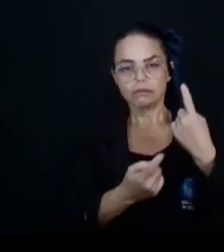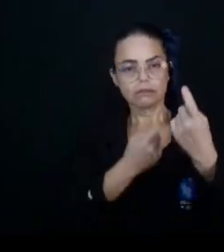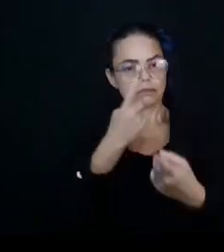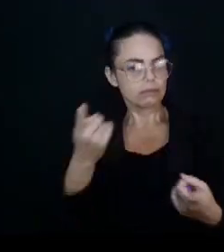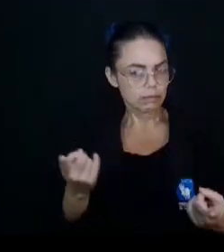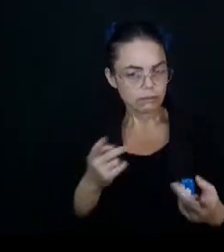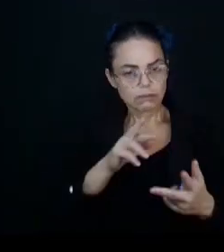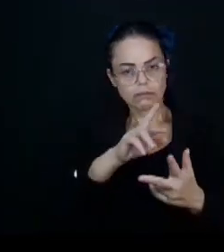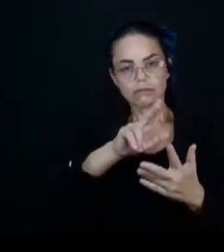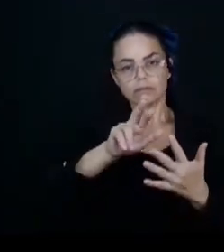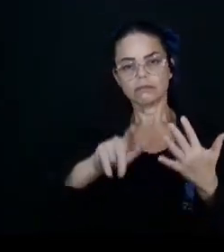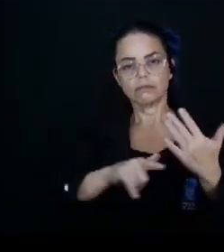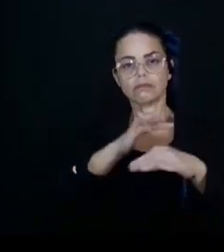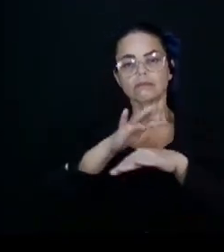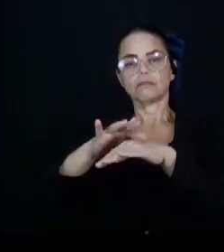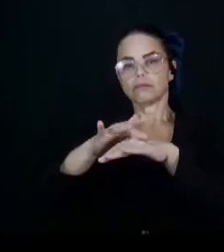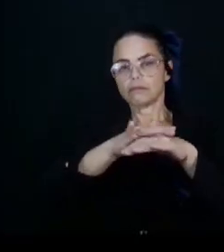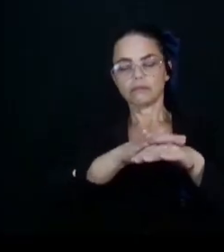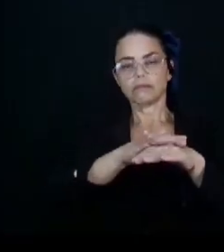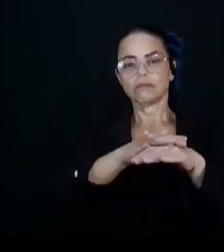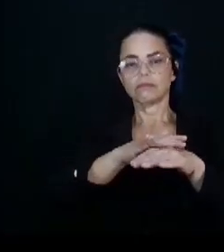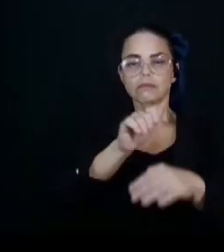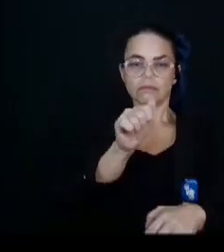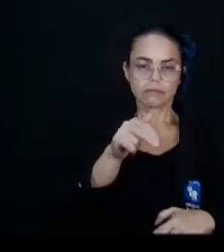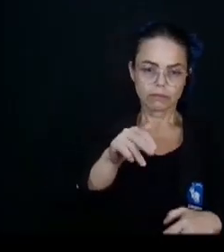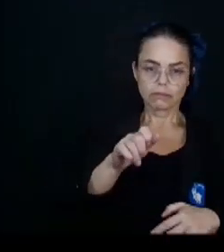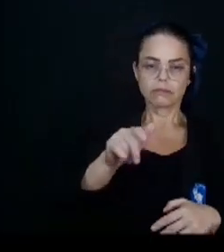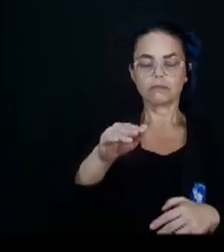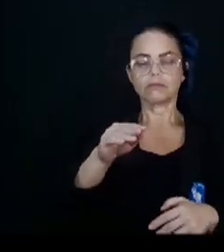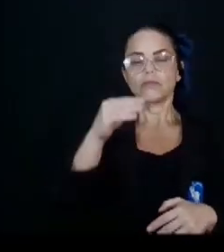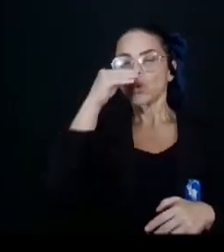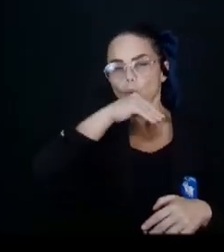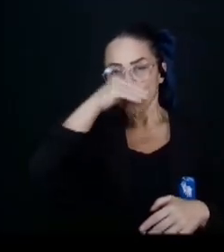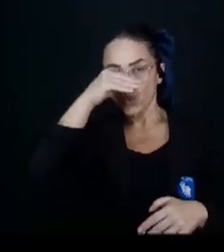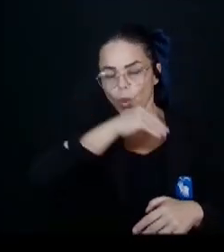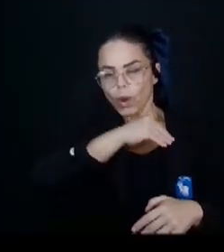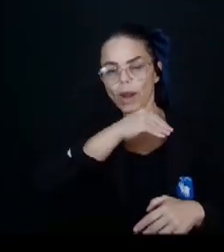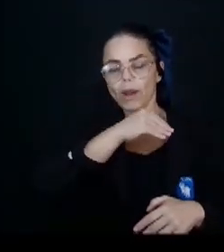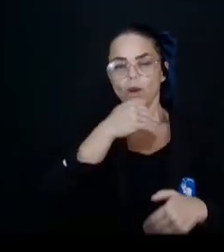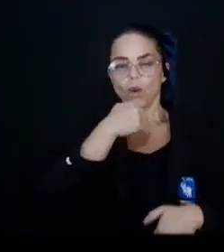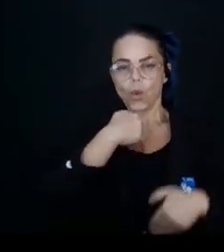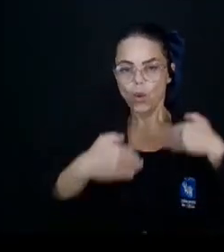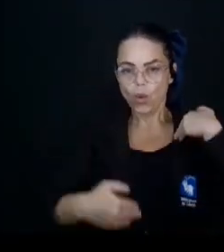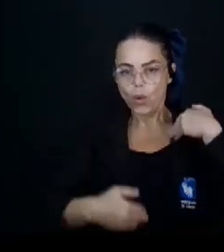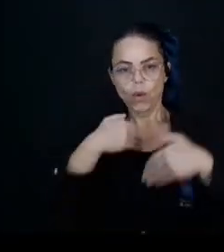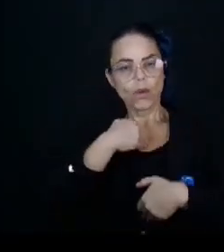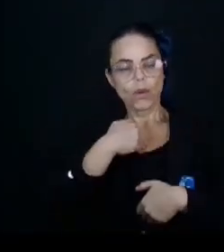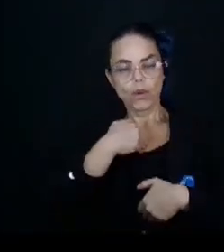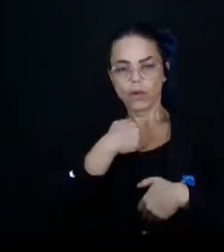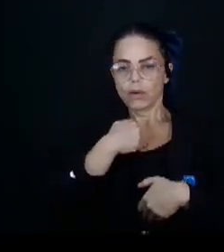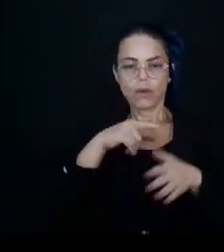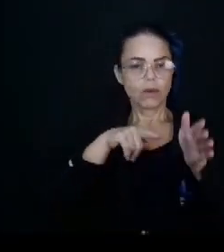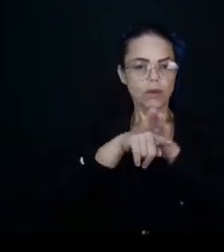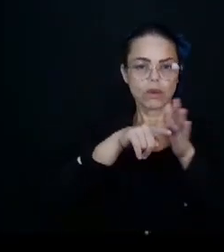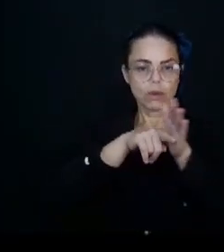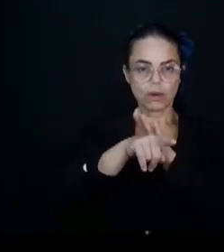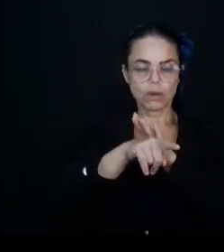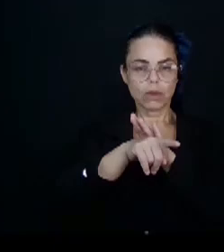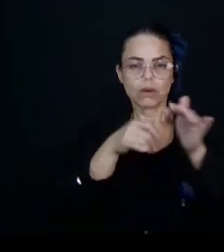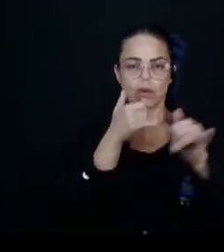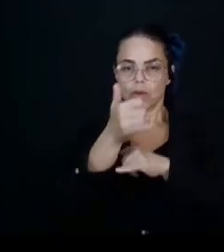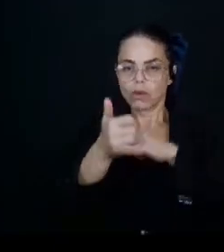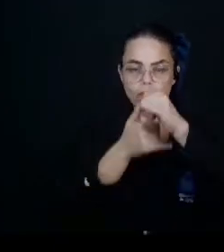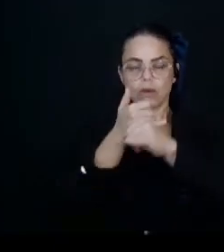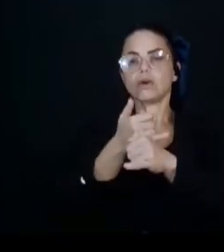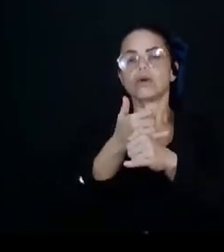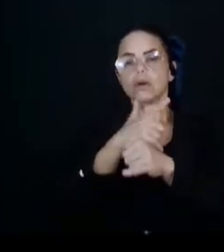que causam anemia. Mas o mais importante é não ficar se consultando só na internet. Acho que a gente tem que,